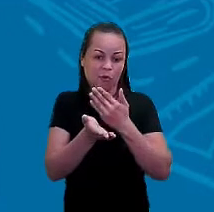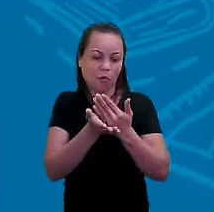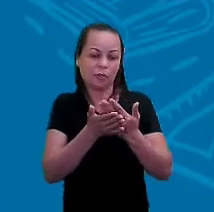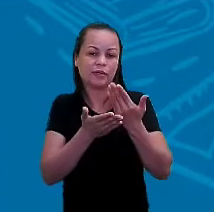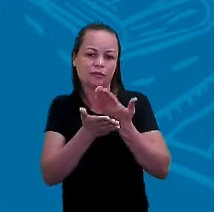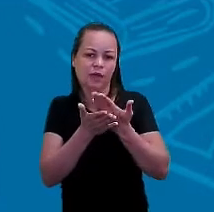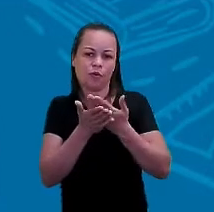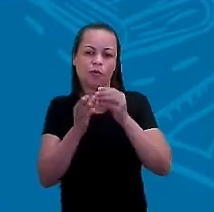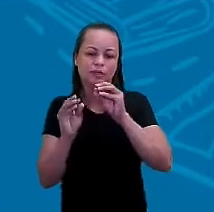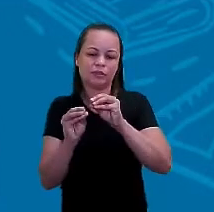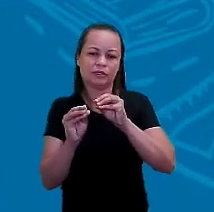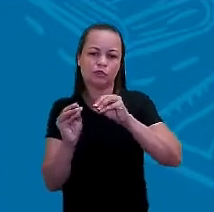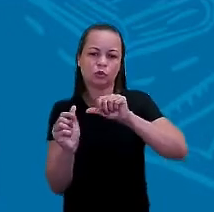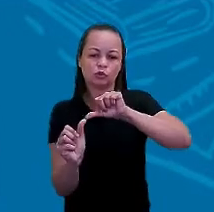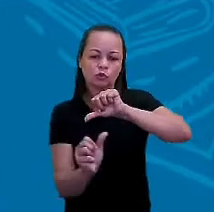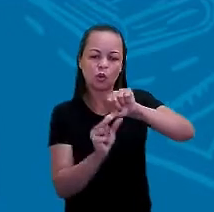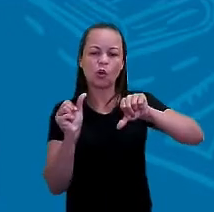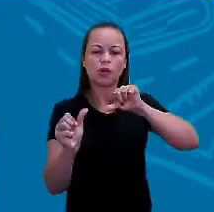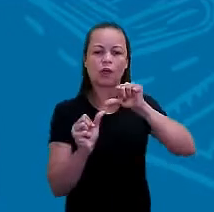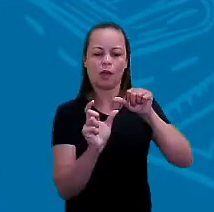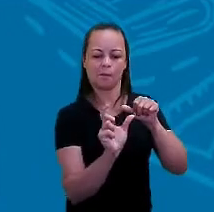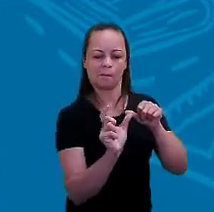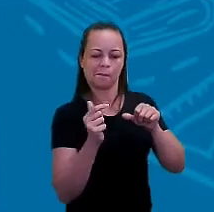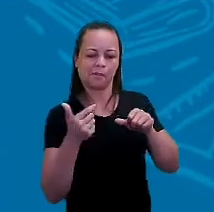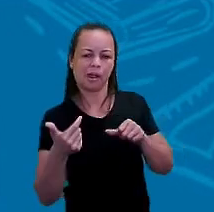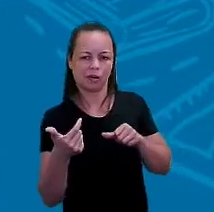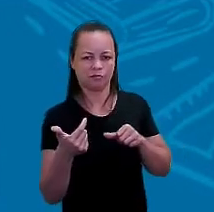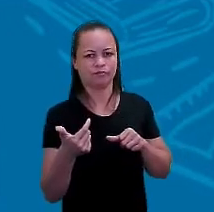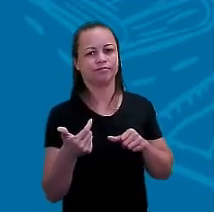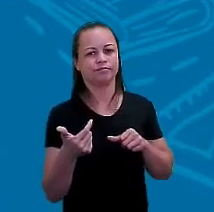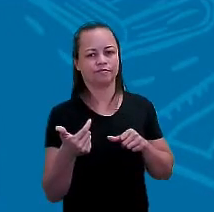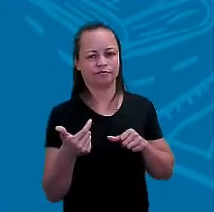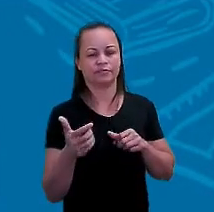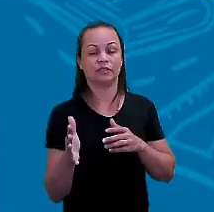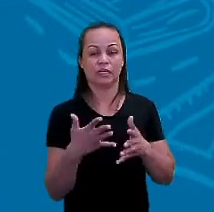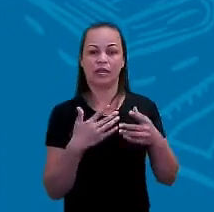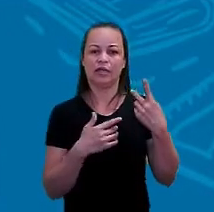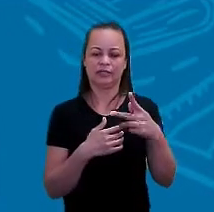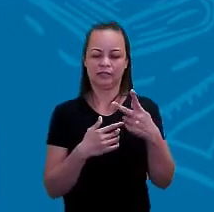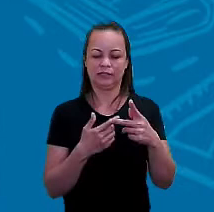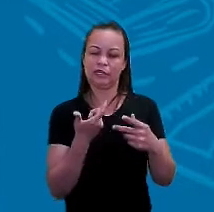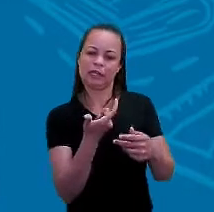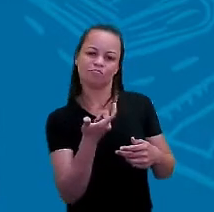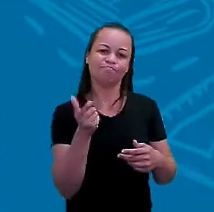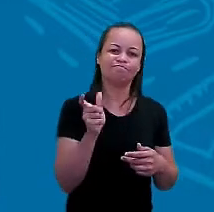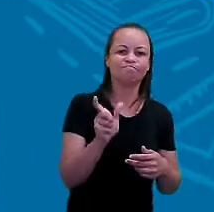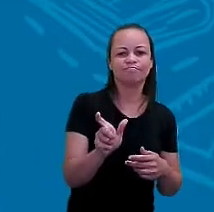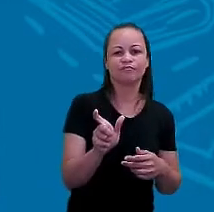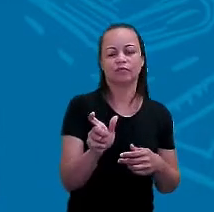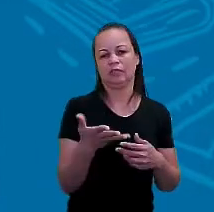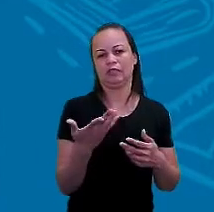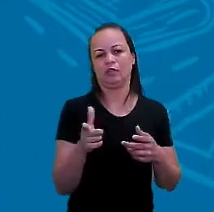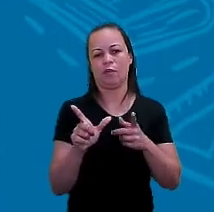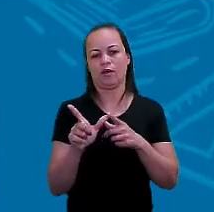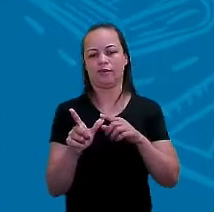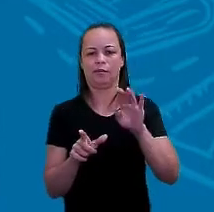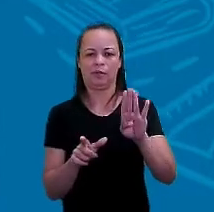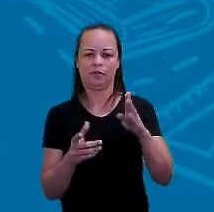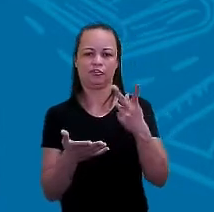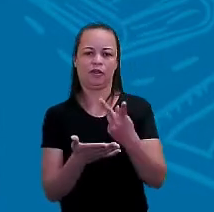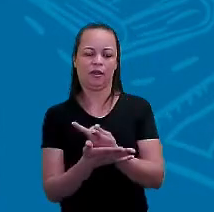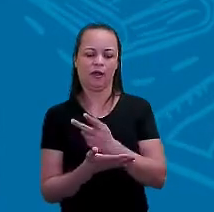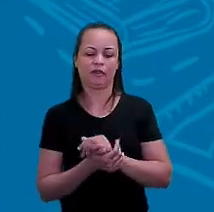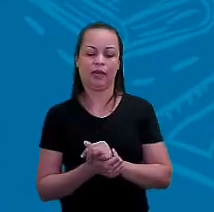de posição? Então, teria que ser is Thanksgiving. Aí só tem que ser given is. Então, a letra B está errada e